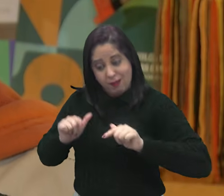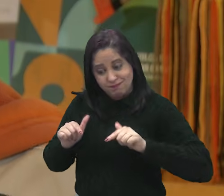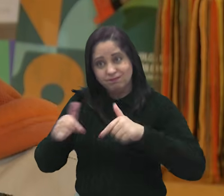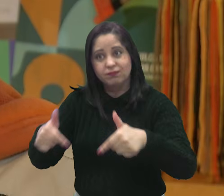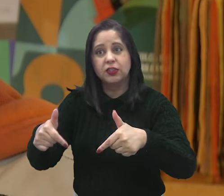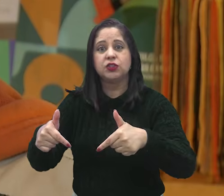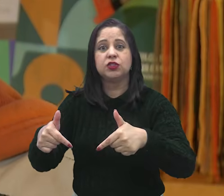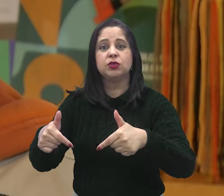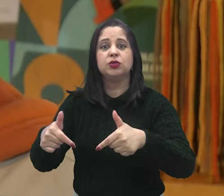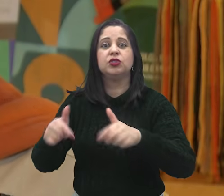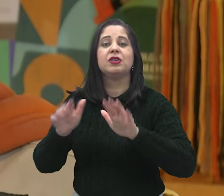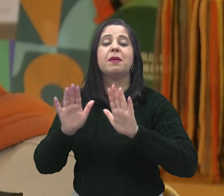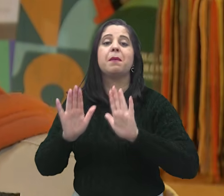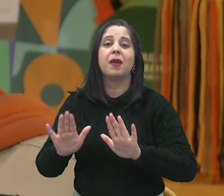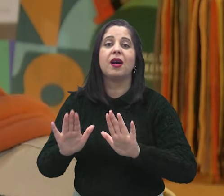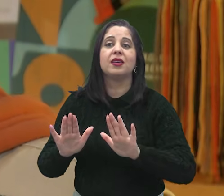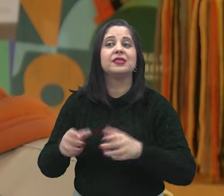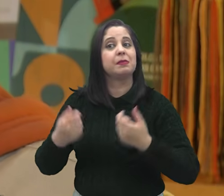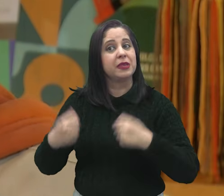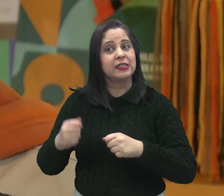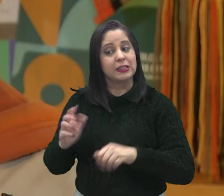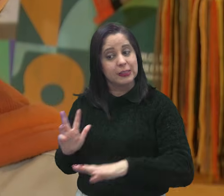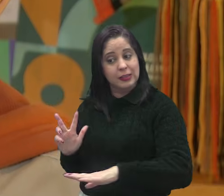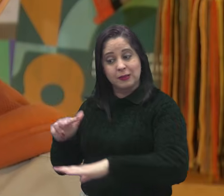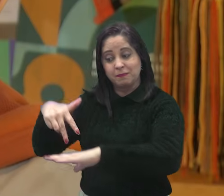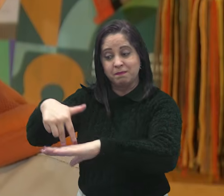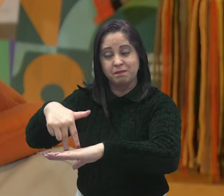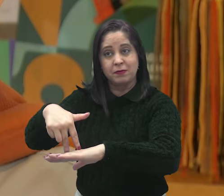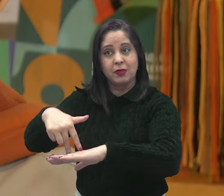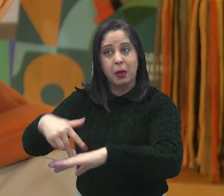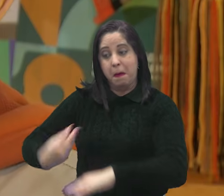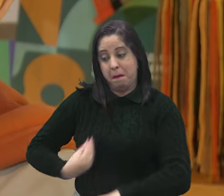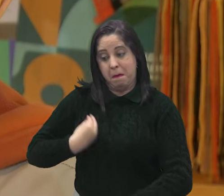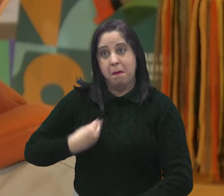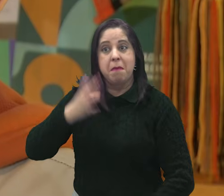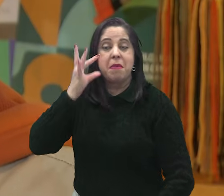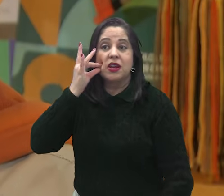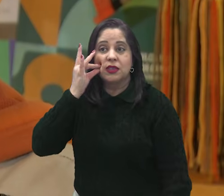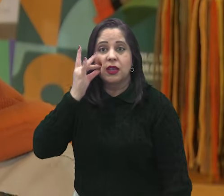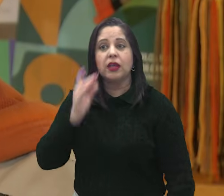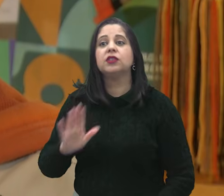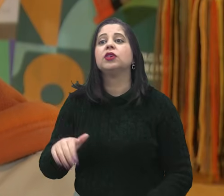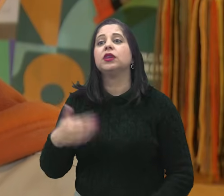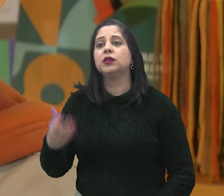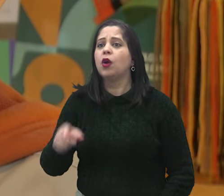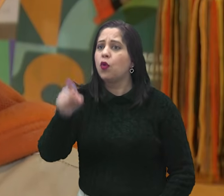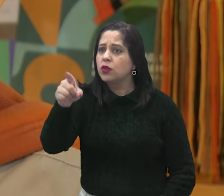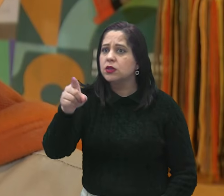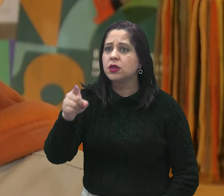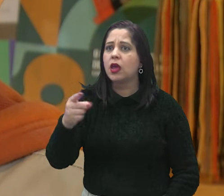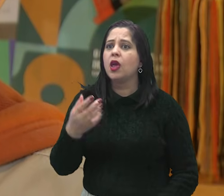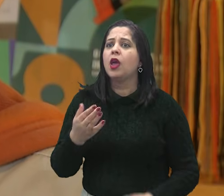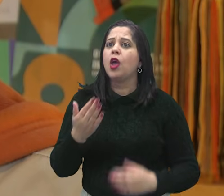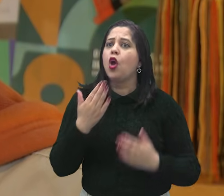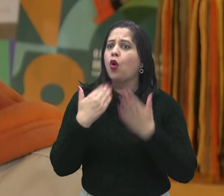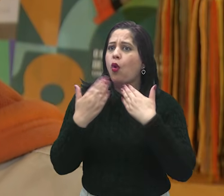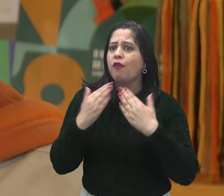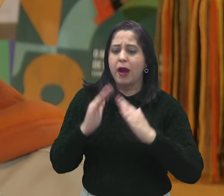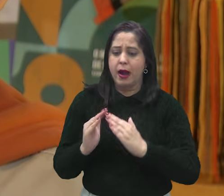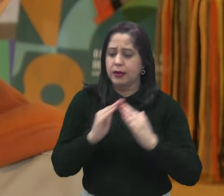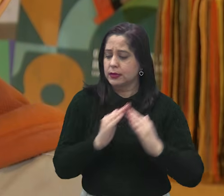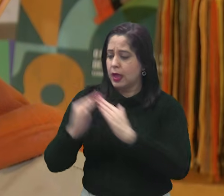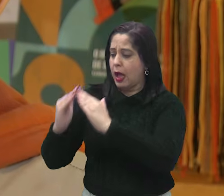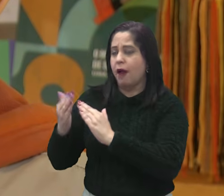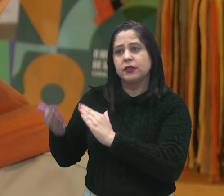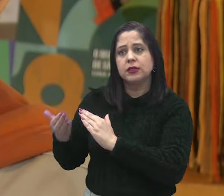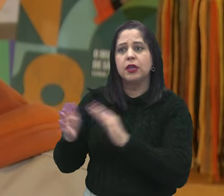precisa ser presencial. Então a minha mensagem é que procurem conversar com o seu vizinho, interagir com o seu familiar